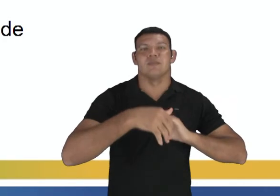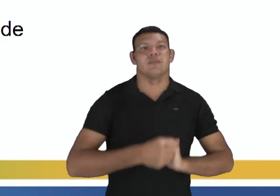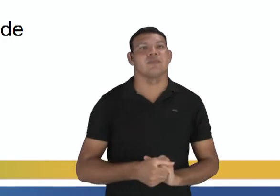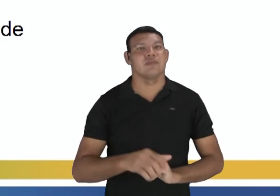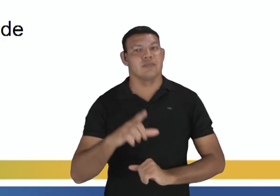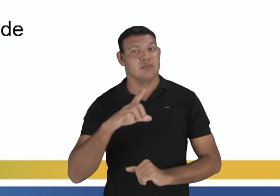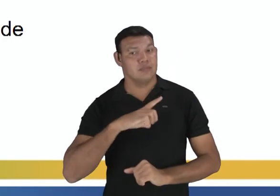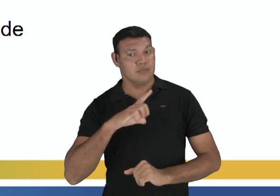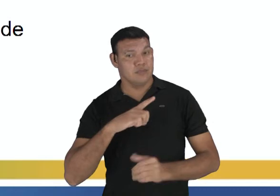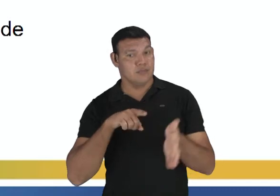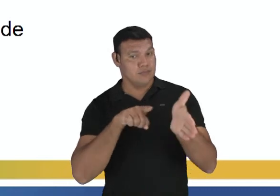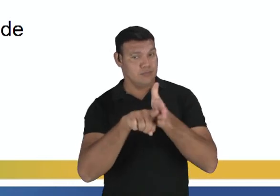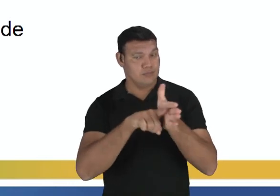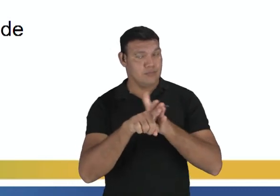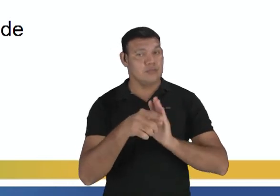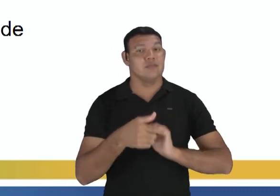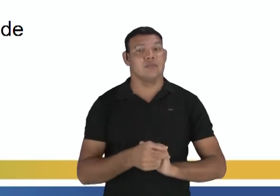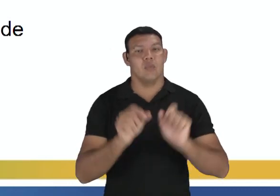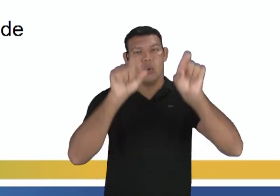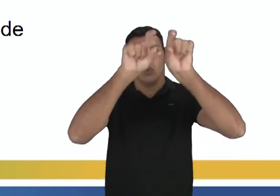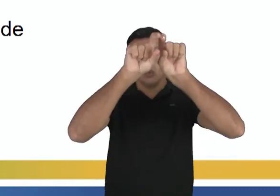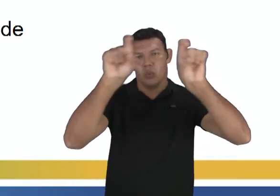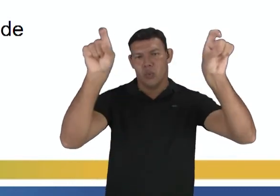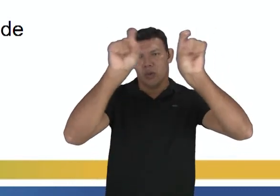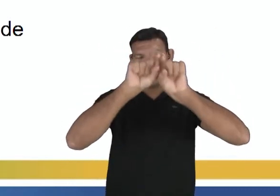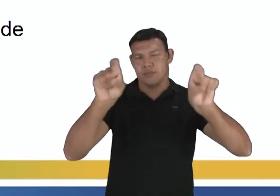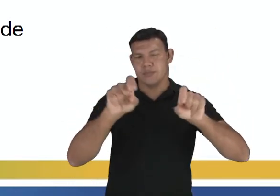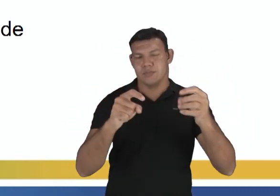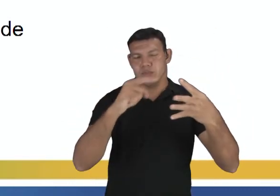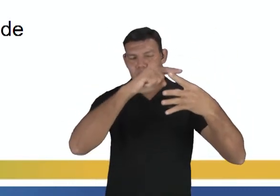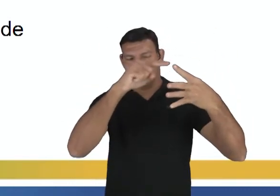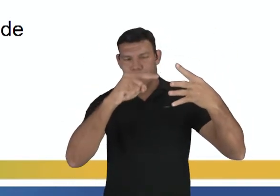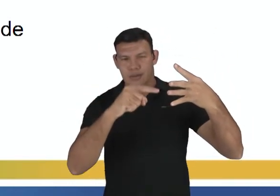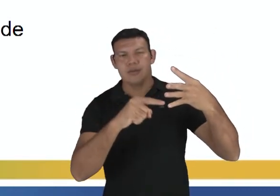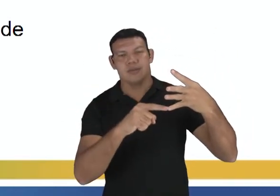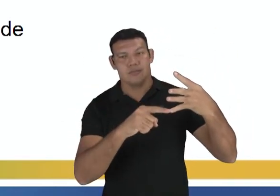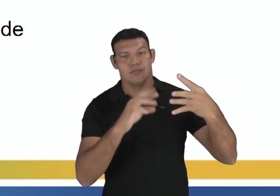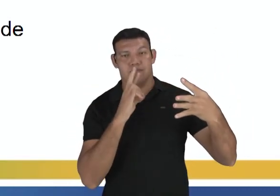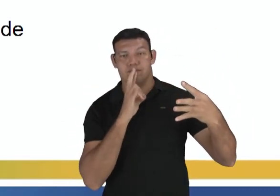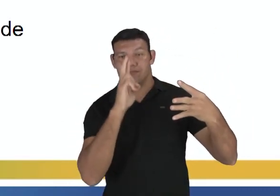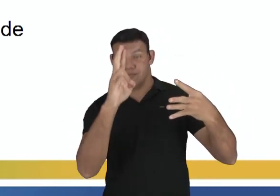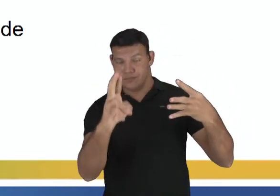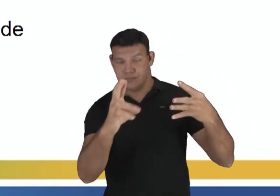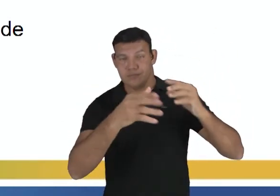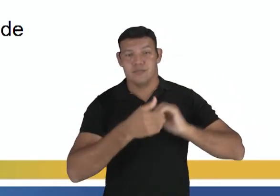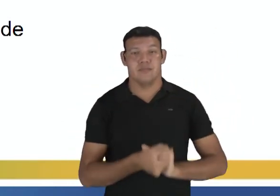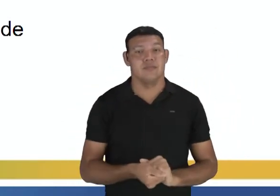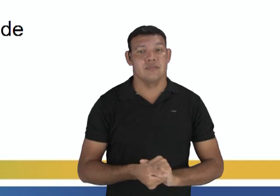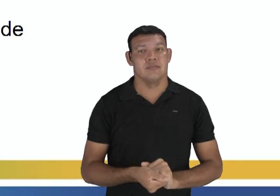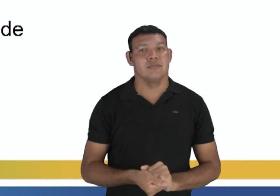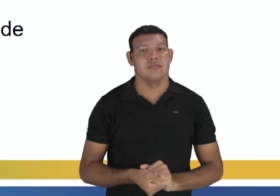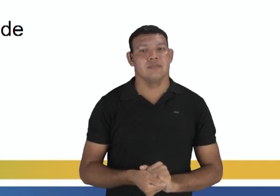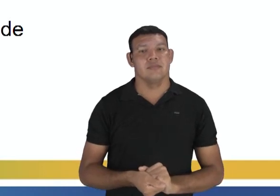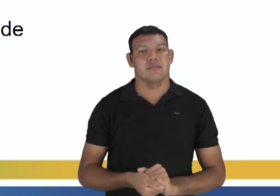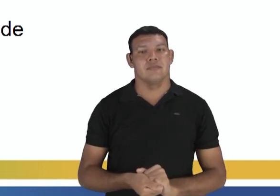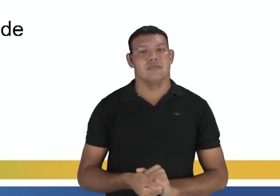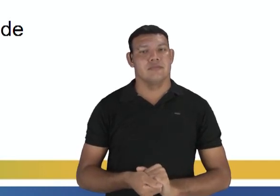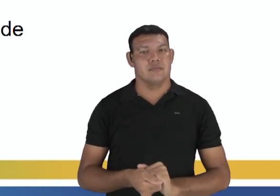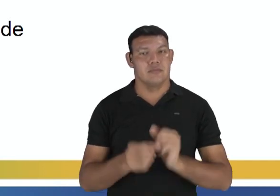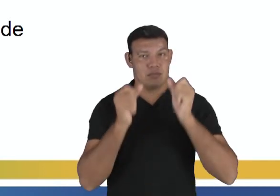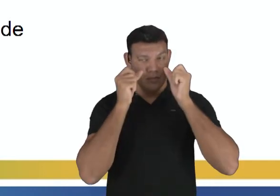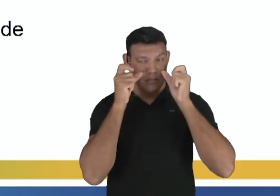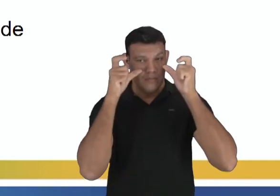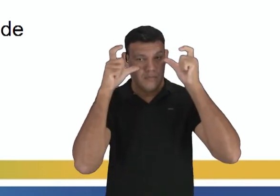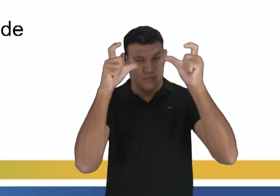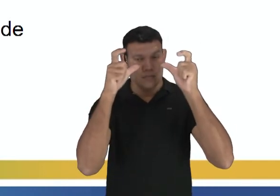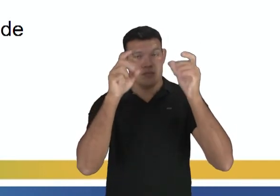Nós temos uma questão, um enunciado, com 4 possibilidades de resposta. Acompanhem com bastante